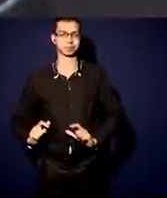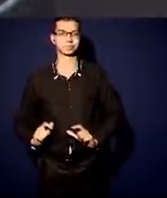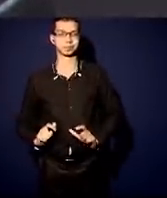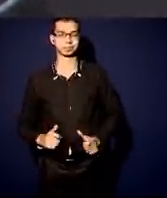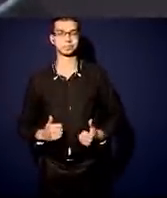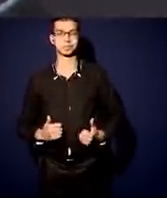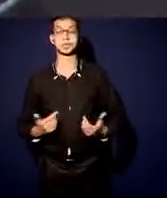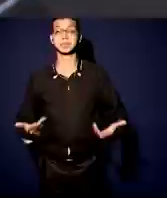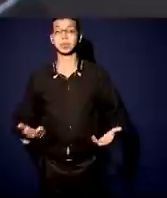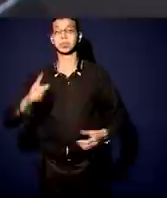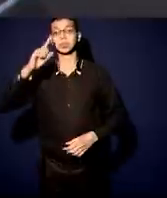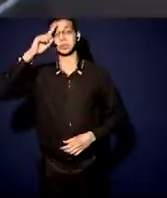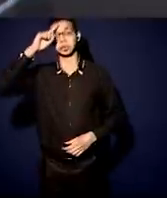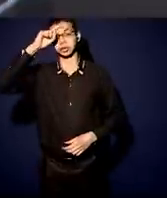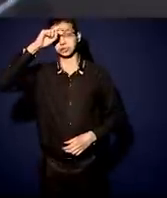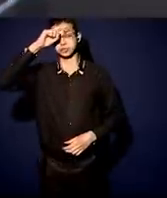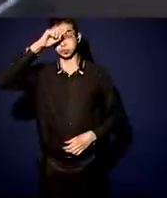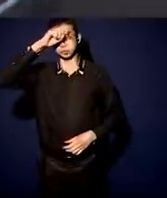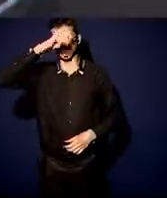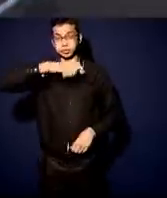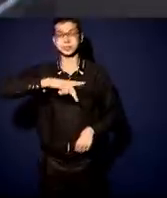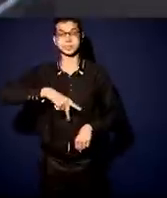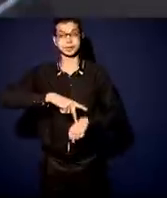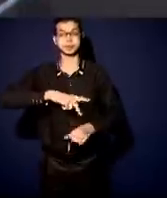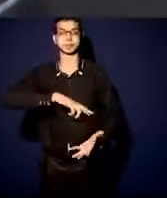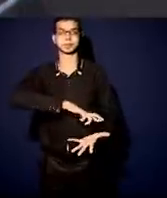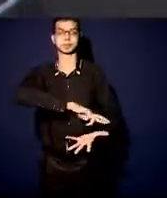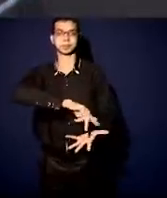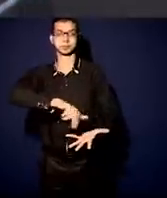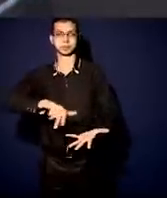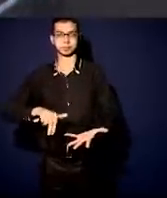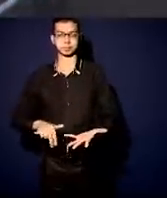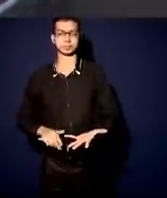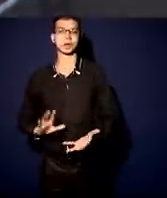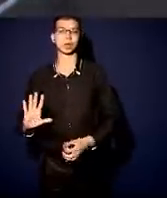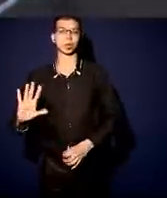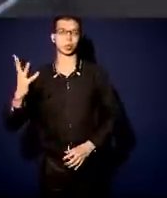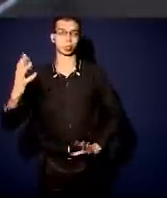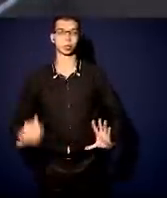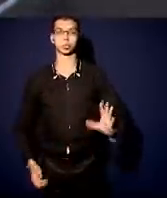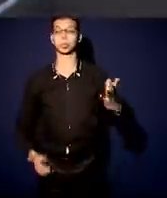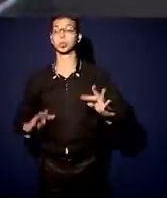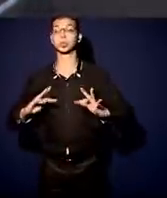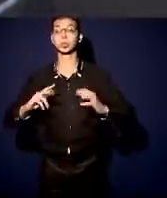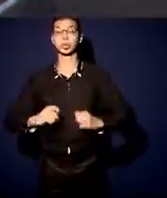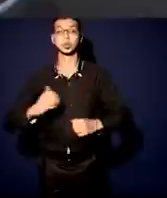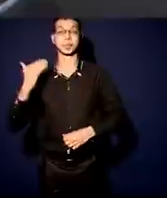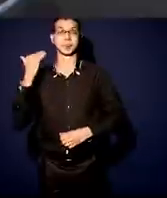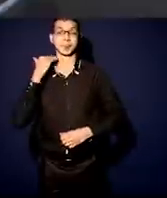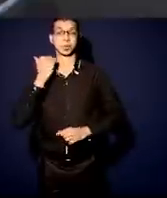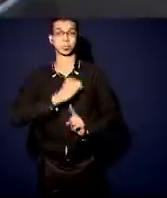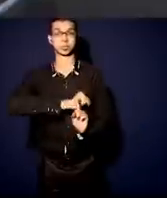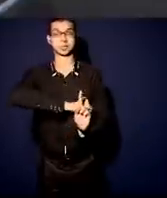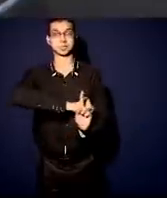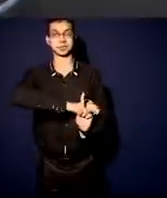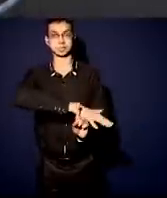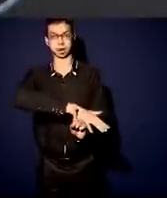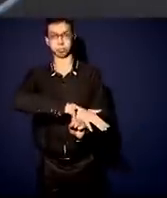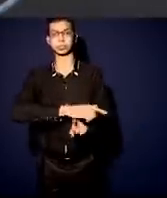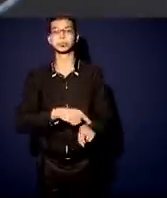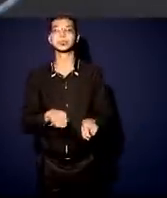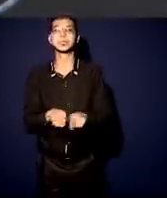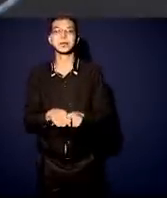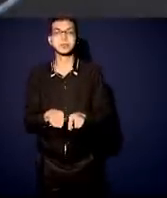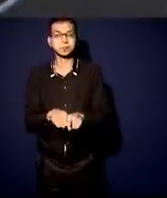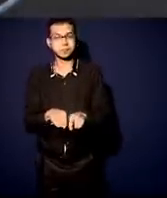essas dificuldades são em vários países todos os países todos os bancos centrais e a discussão mostra que